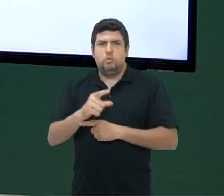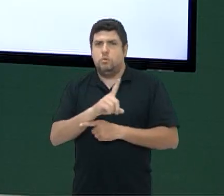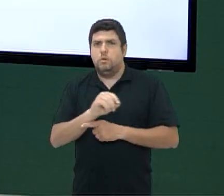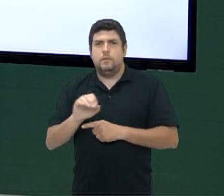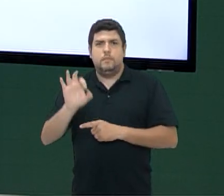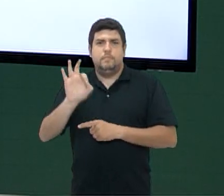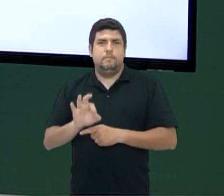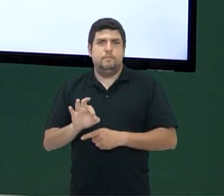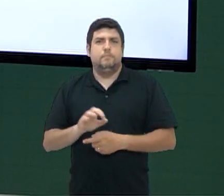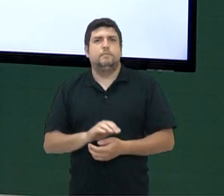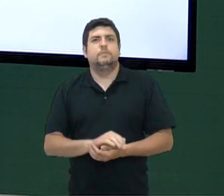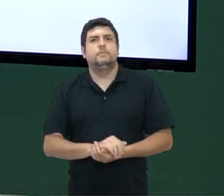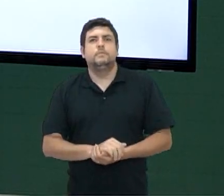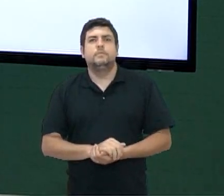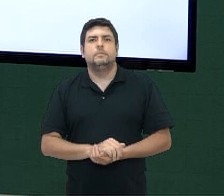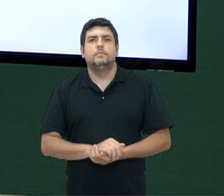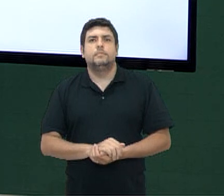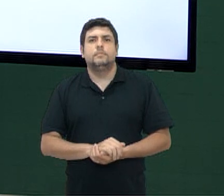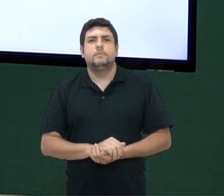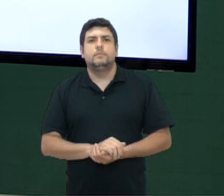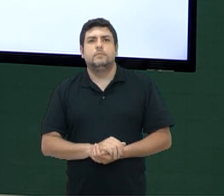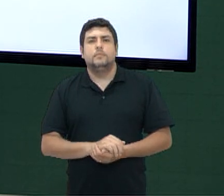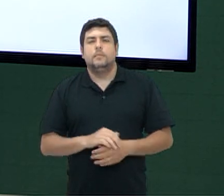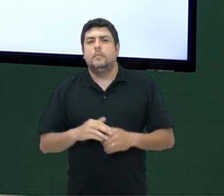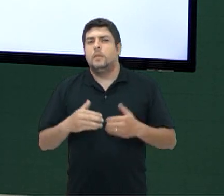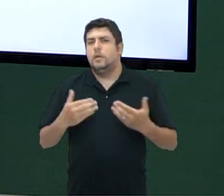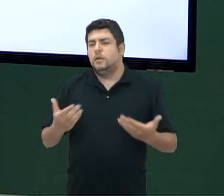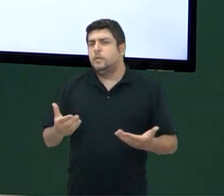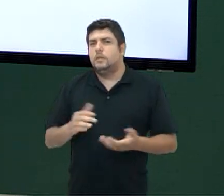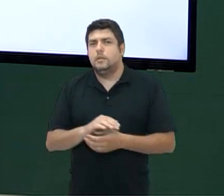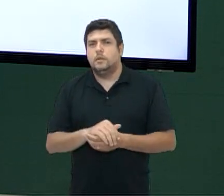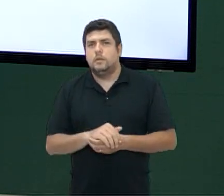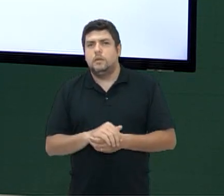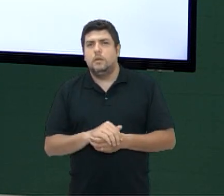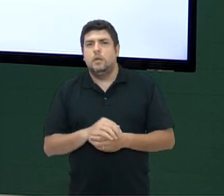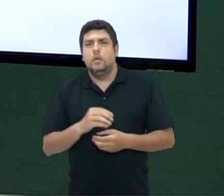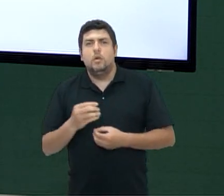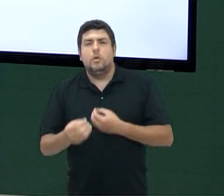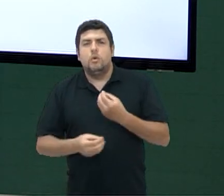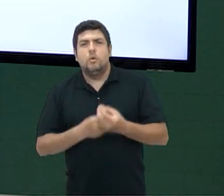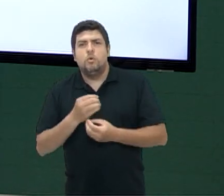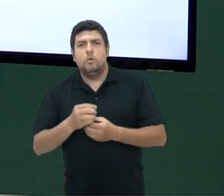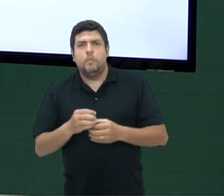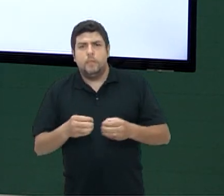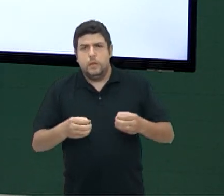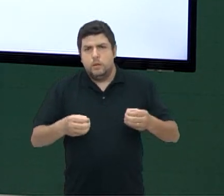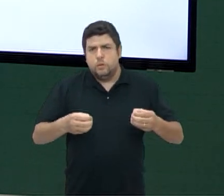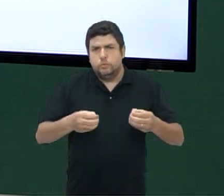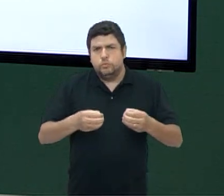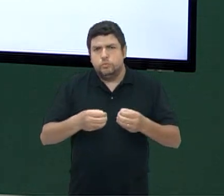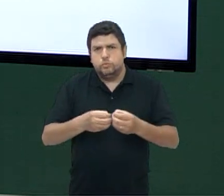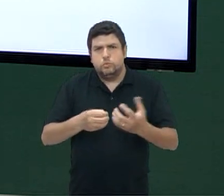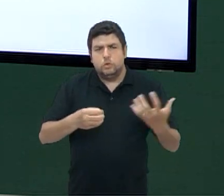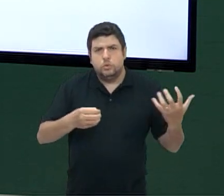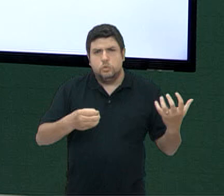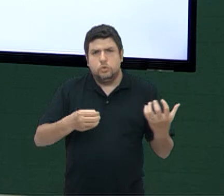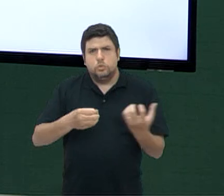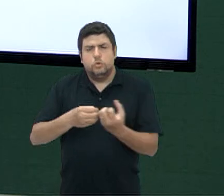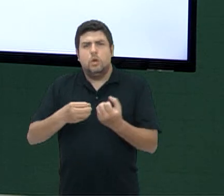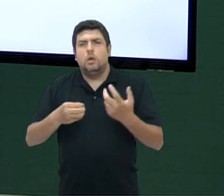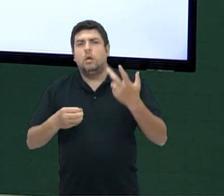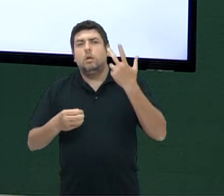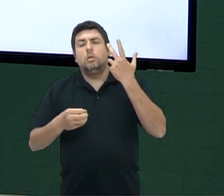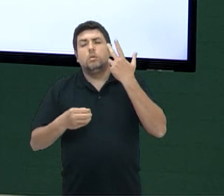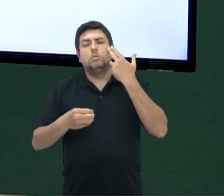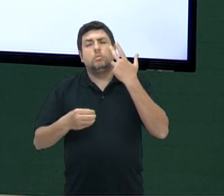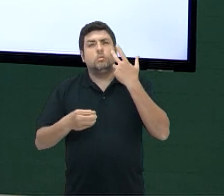mais um pouquinho aqui dentro dos conceitos e temos ali, ó, que a transferência, ela ocorre de maneira espontânea.